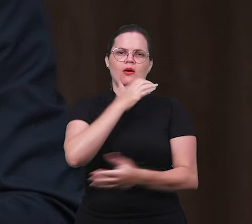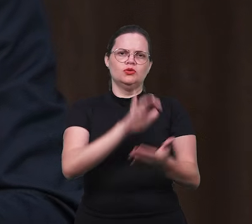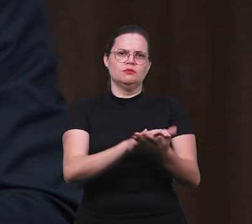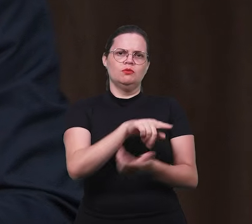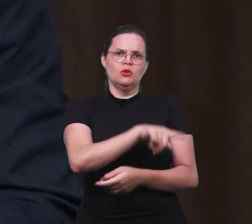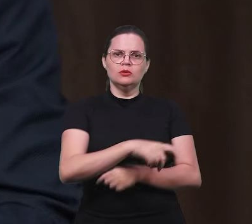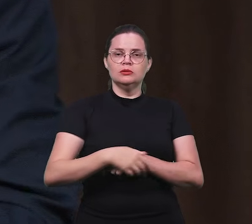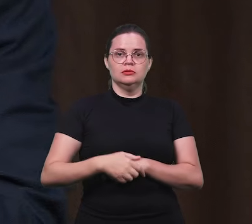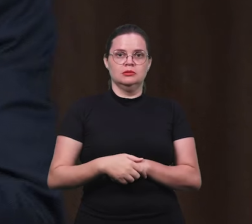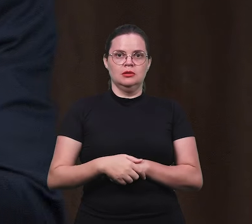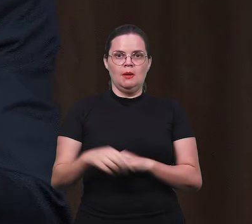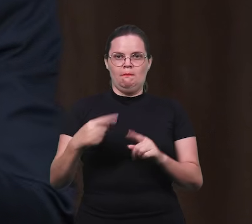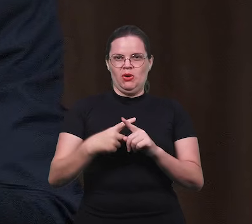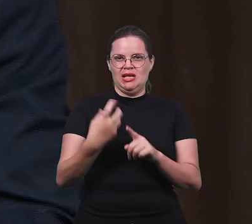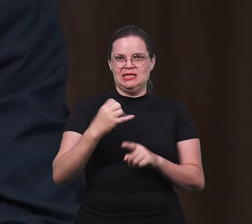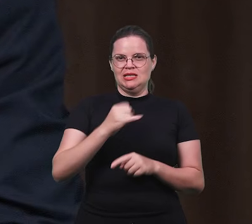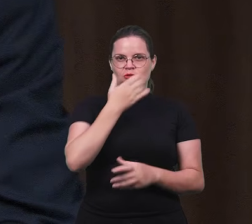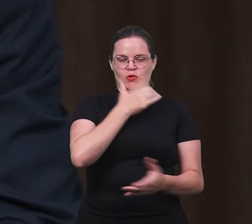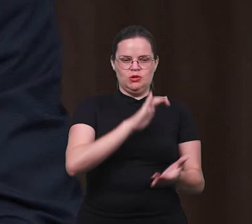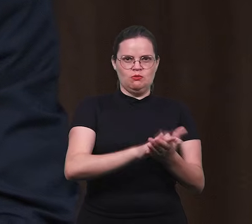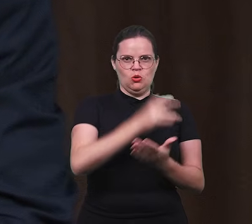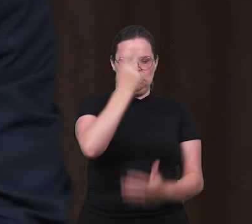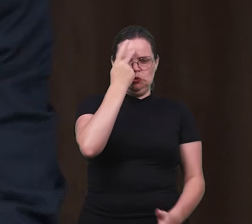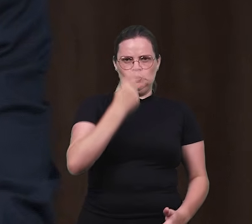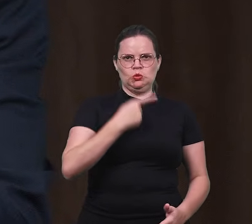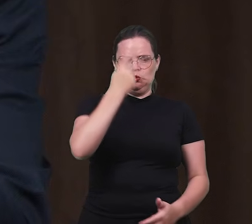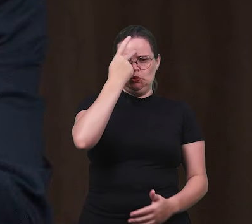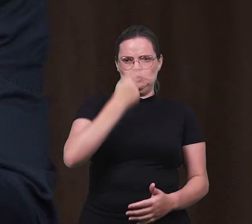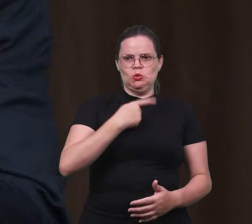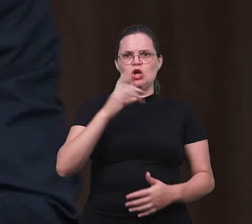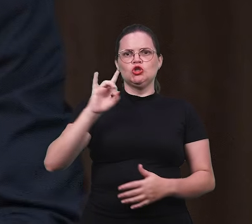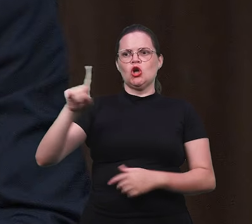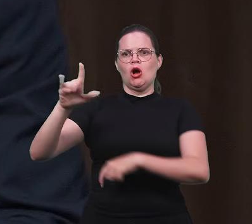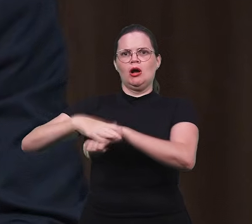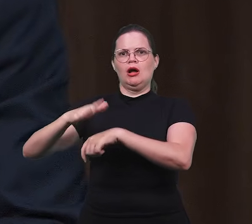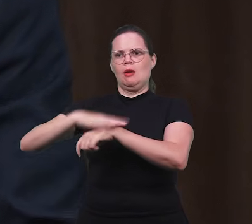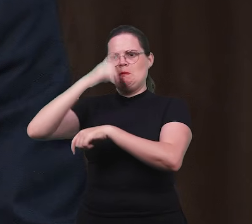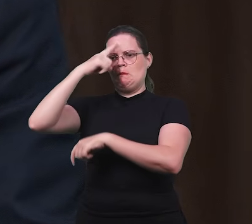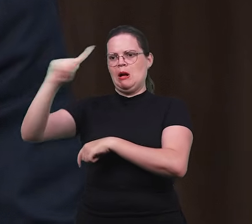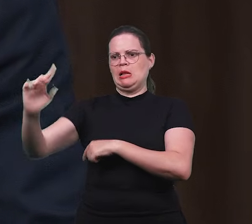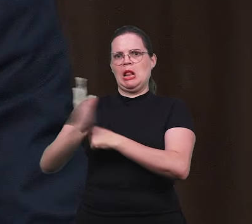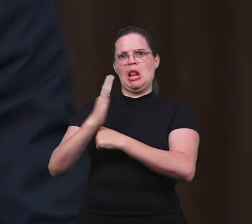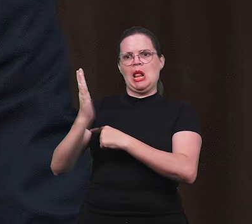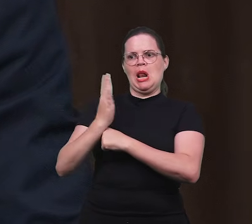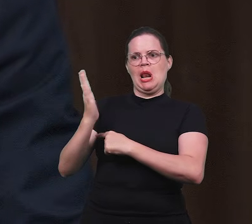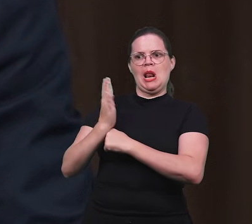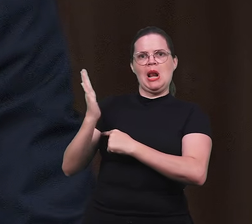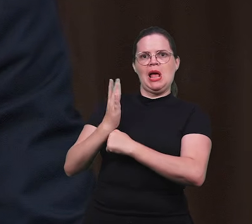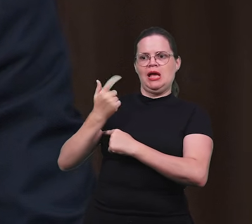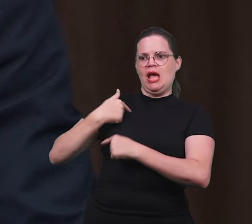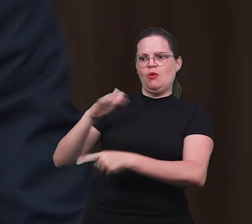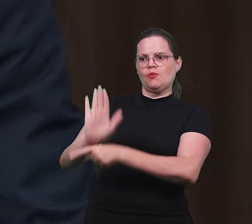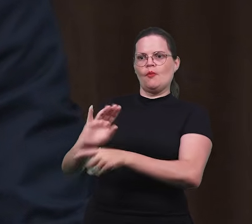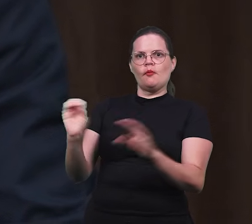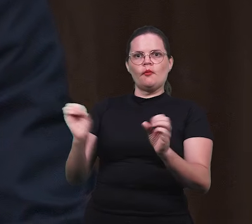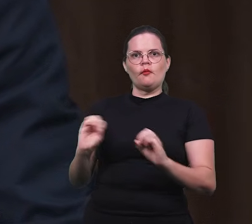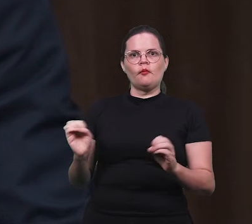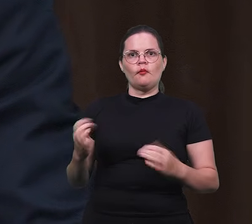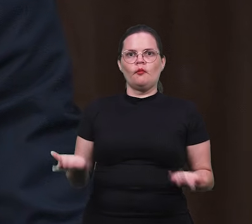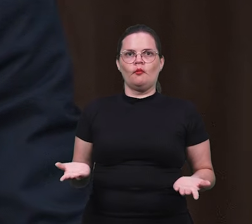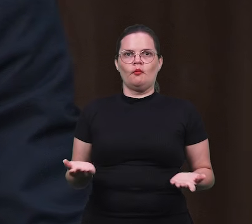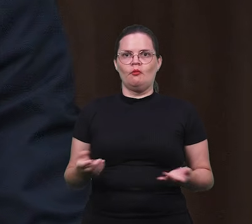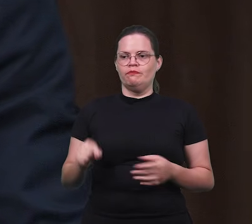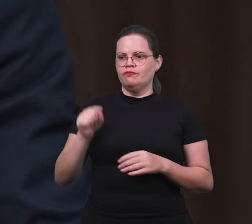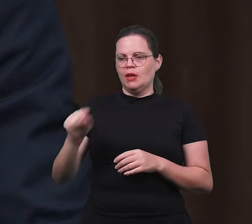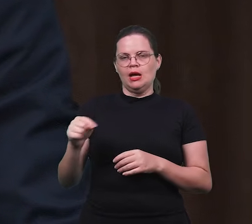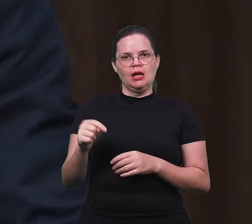homem voltado somente para ele e que só quer receber, ela não vai ter o suporte necessário para ter uma vida